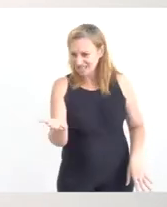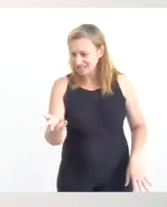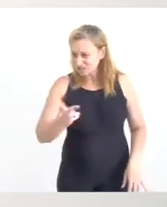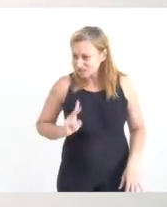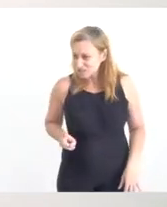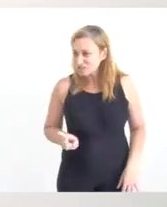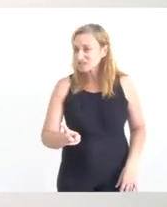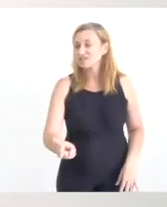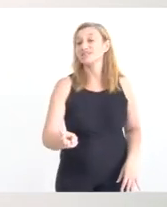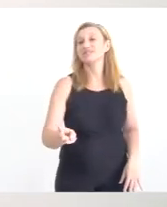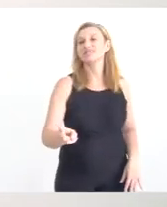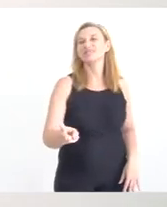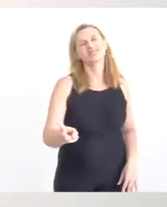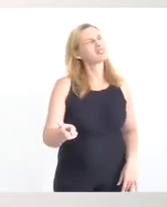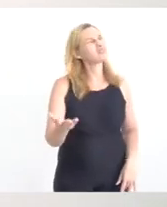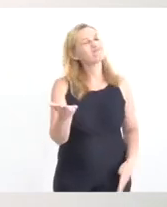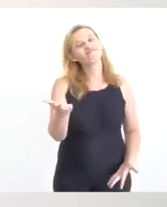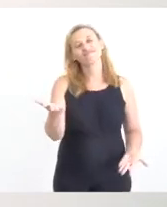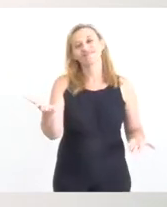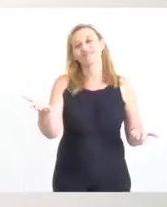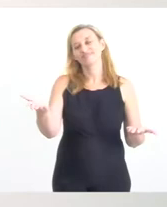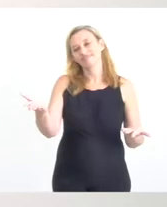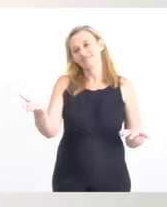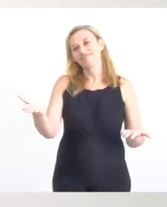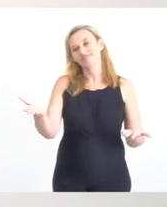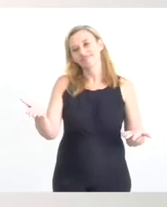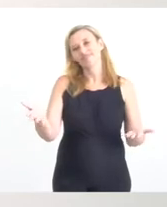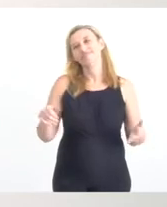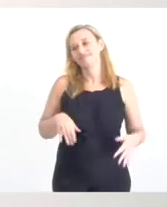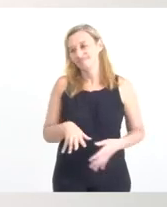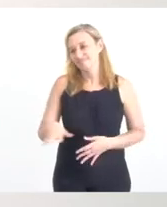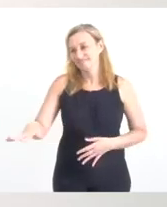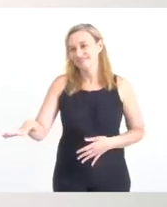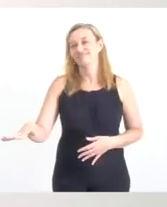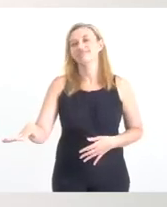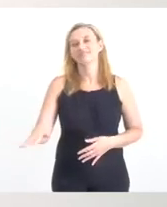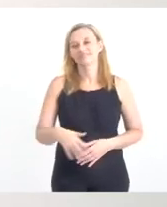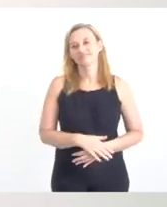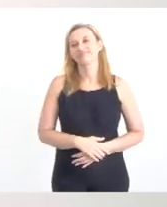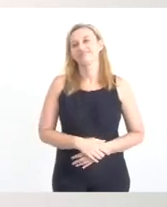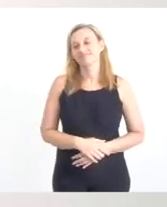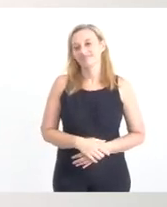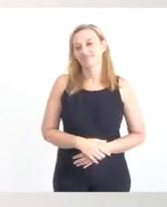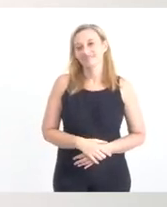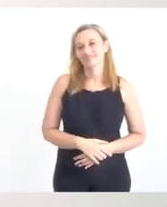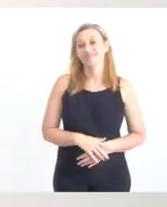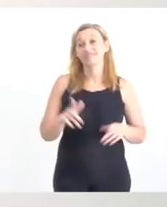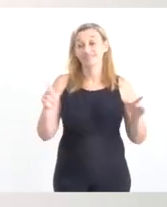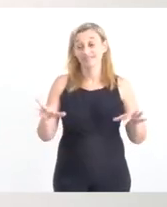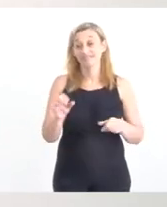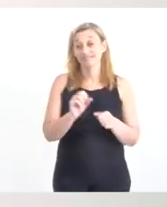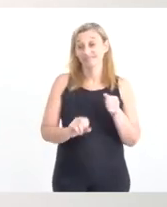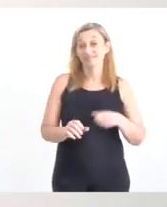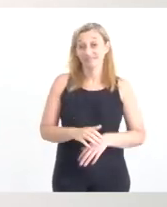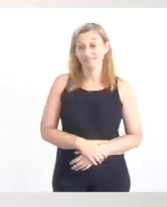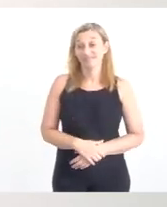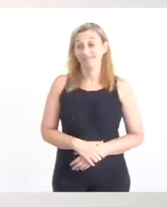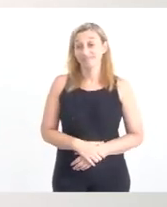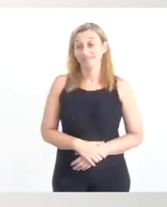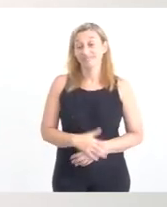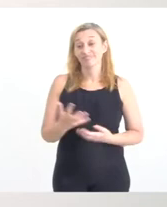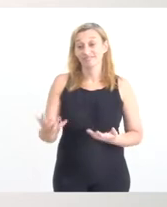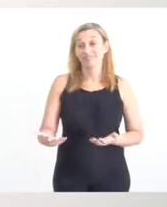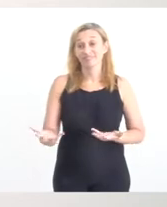passarão Mas essas pessoas continuam nas favelas e nas periferias fazendo a diferença